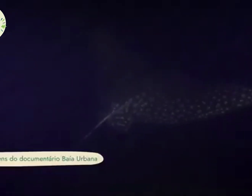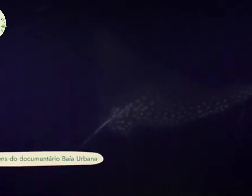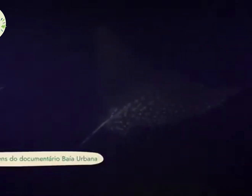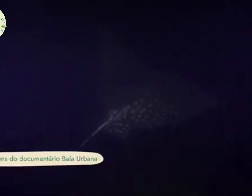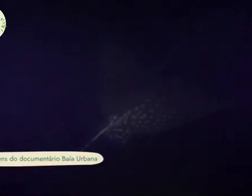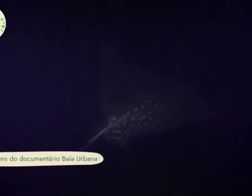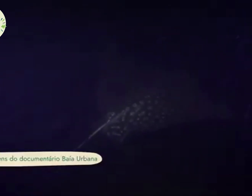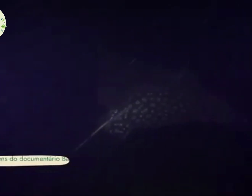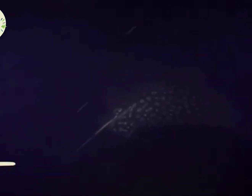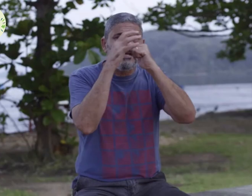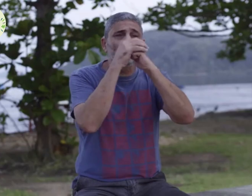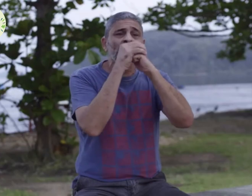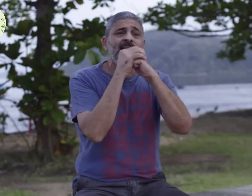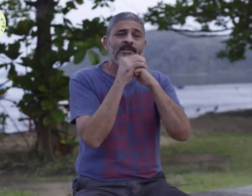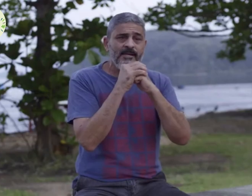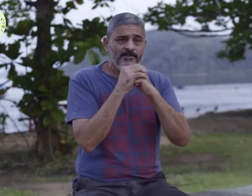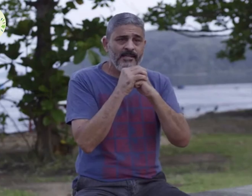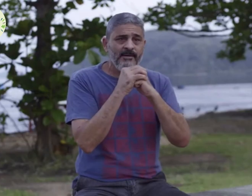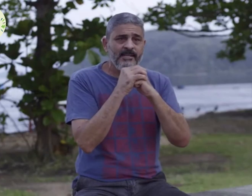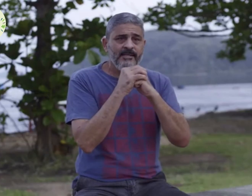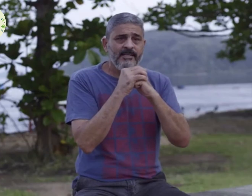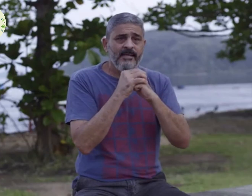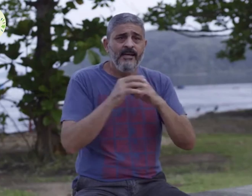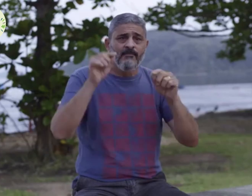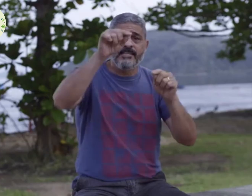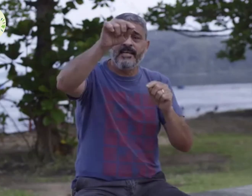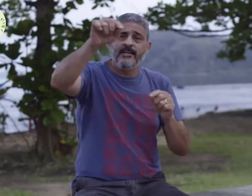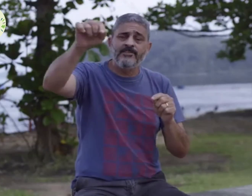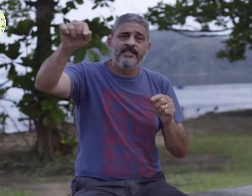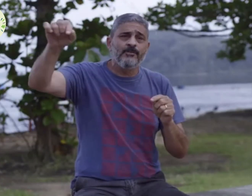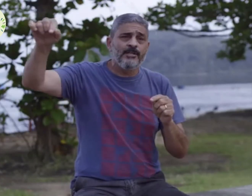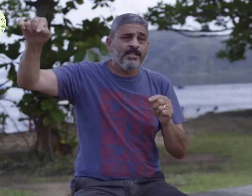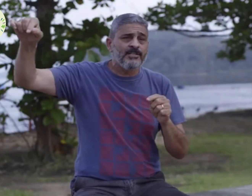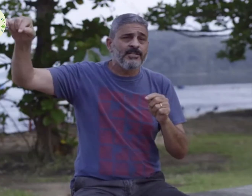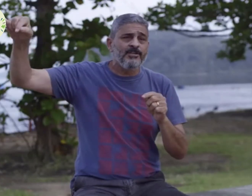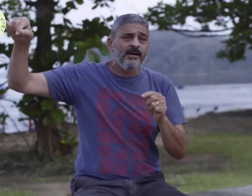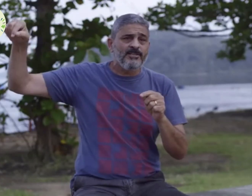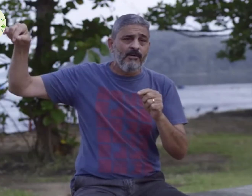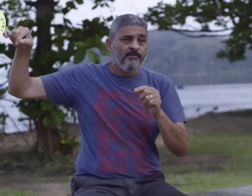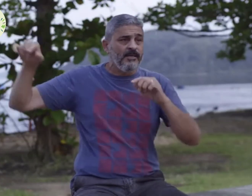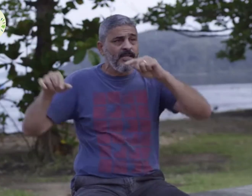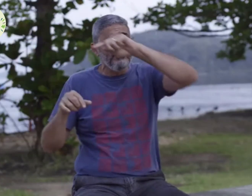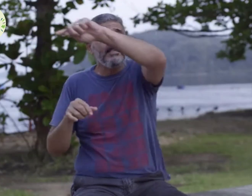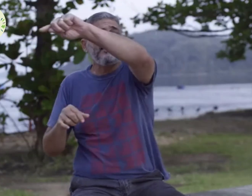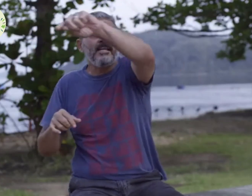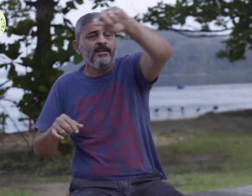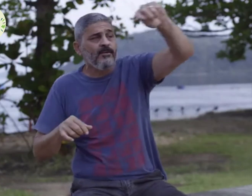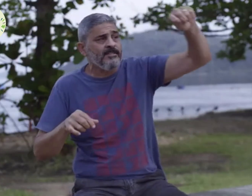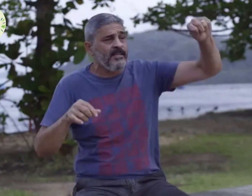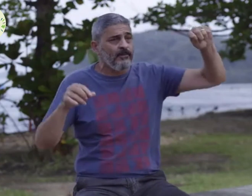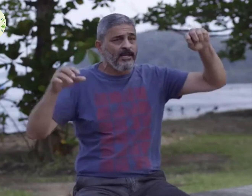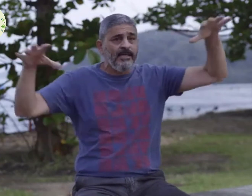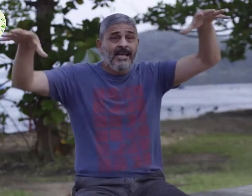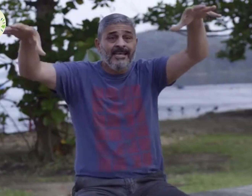A APA de Guapimirim, ela impede o abraço mortal da Baía de Guanabara, né? Você tem Rio de Janeiro, Duque de Caxias, Magé, Guapimirim, você tem Niterói,